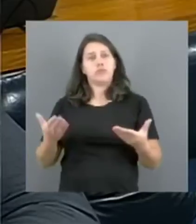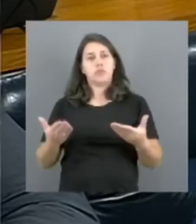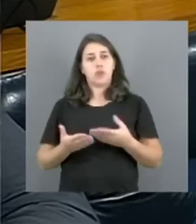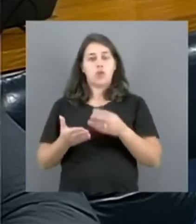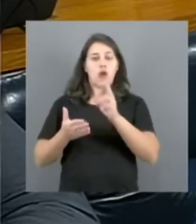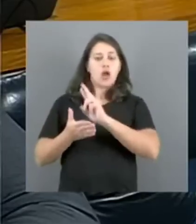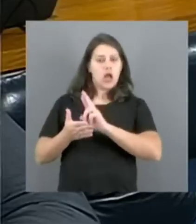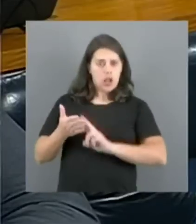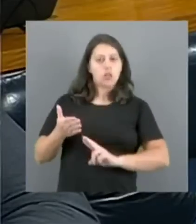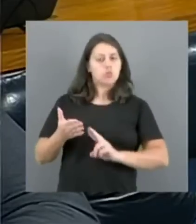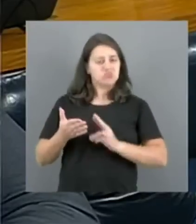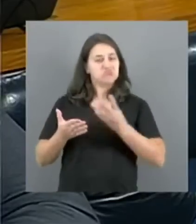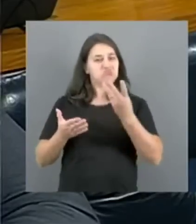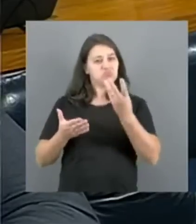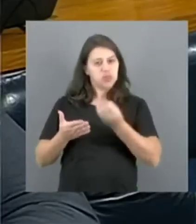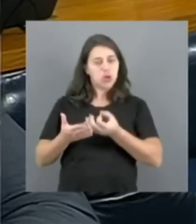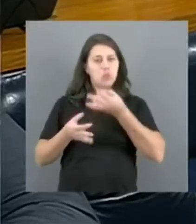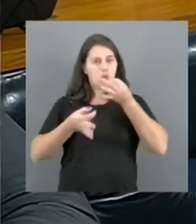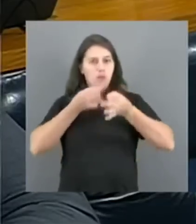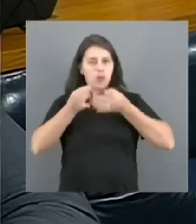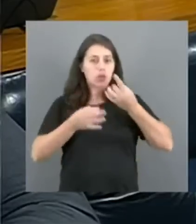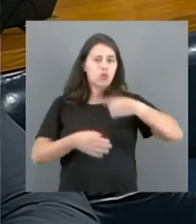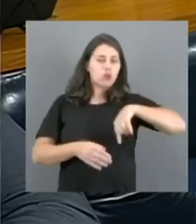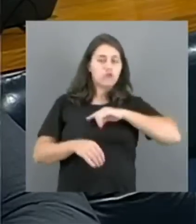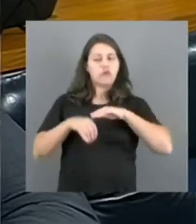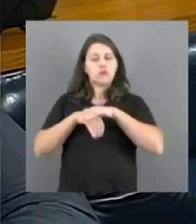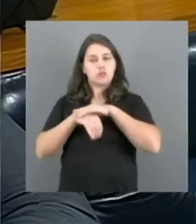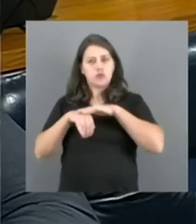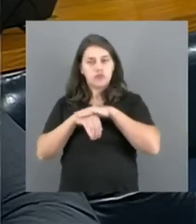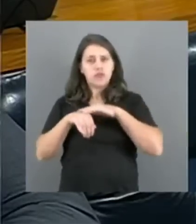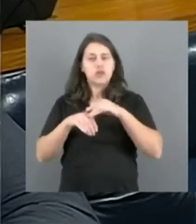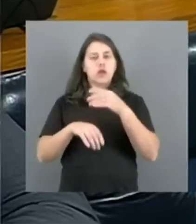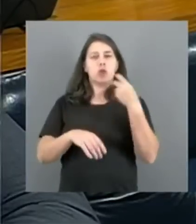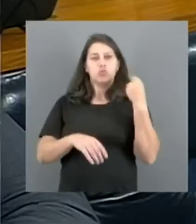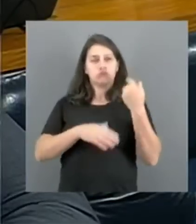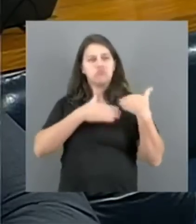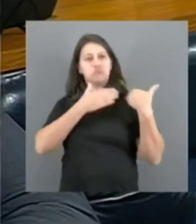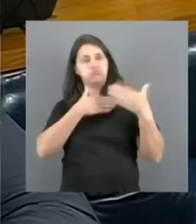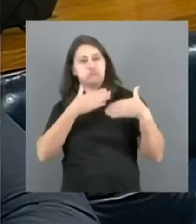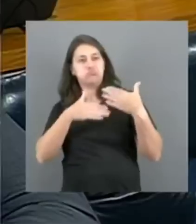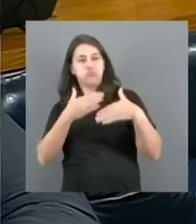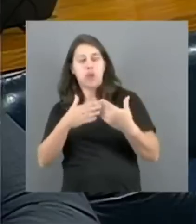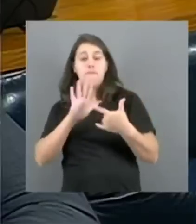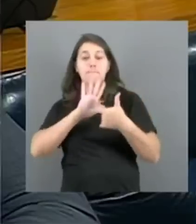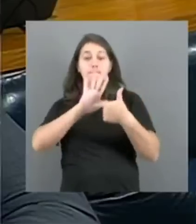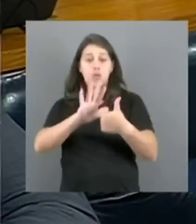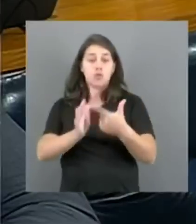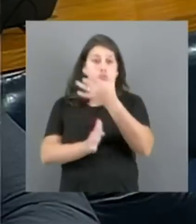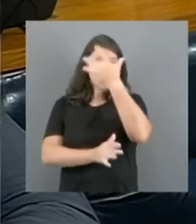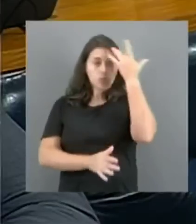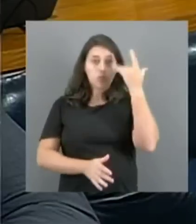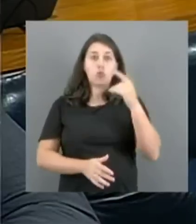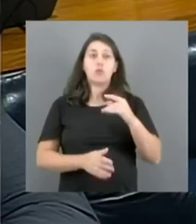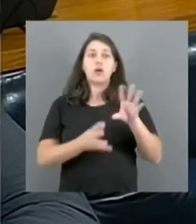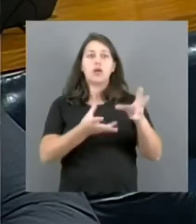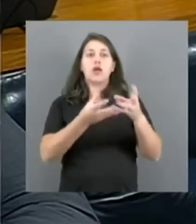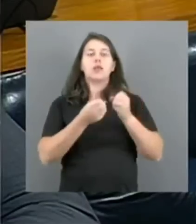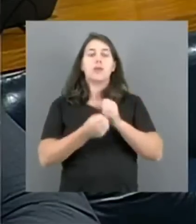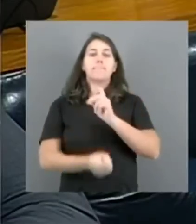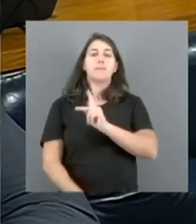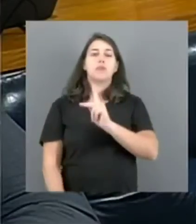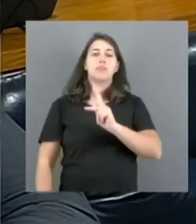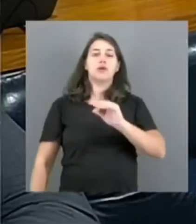relator atendeu uma sugestão que a gente vinha conversando há um tempo, mostrando que essas pessoas que recebem o BPC Loas